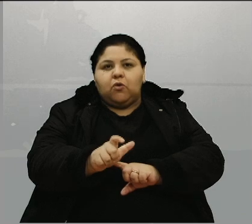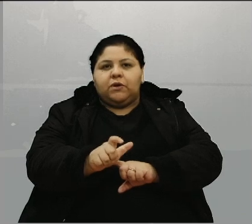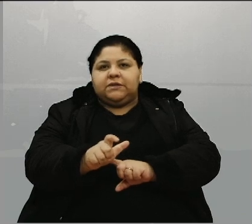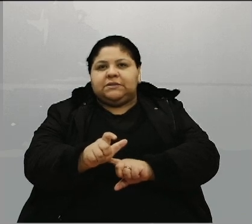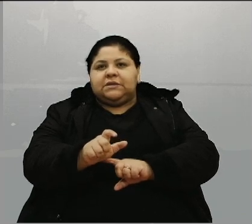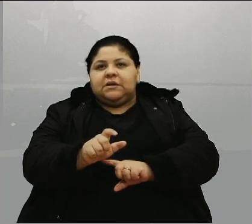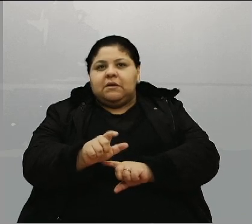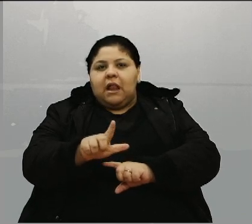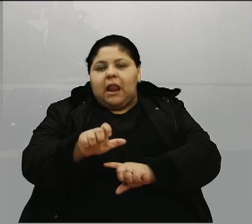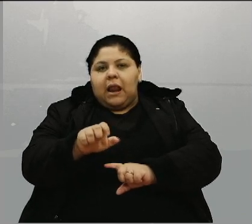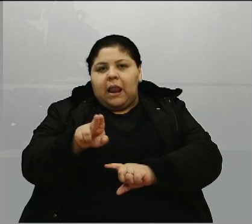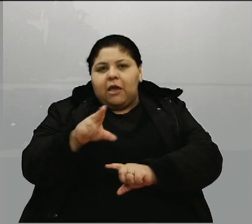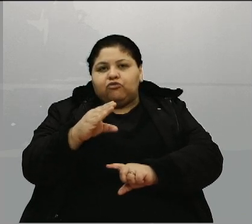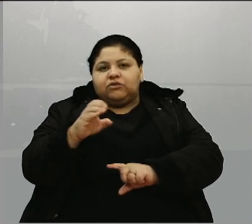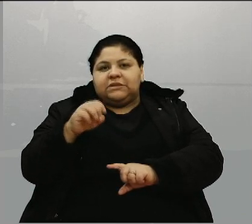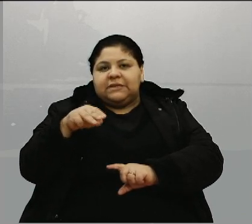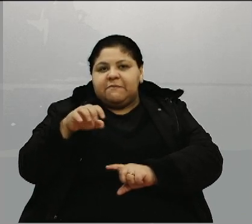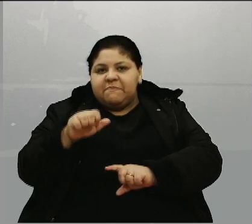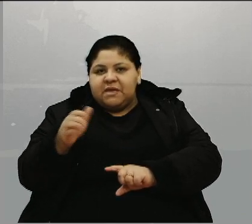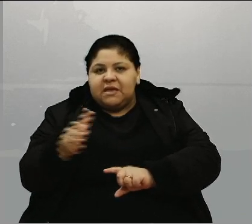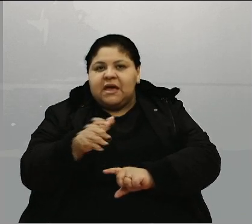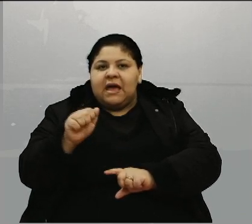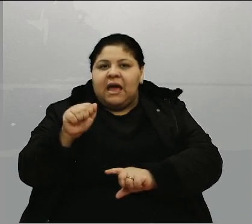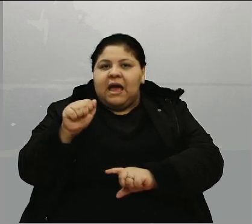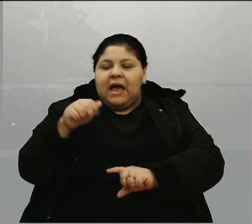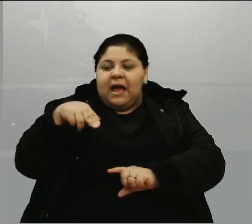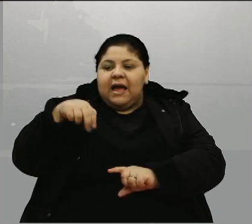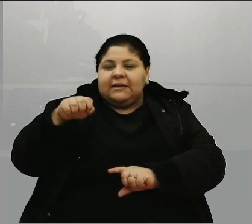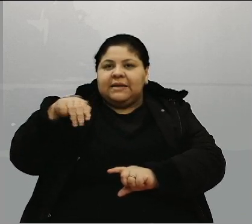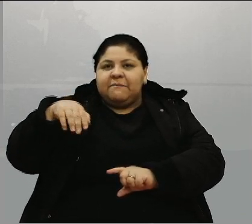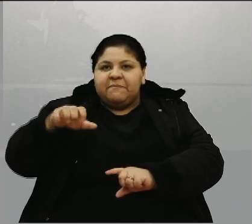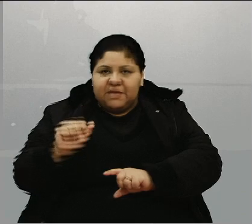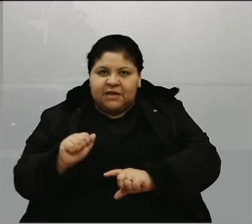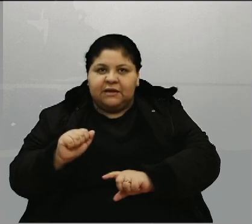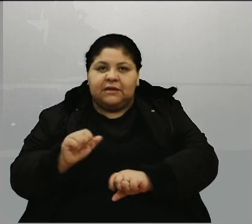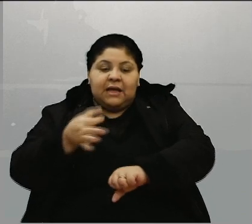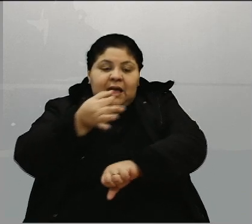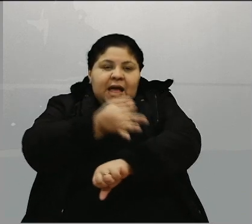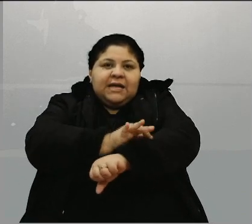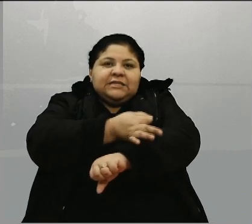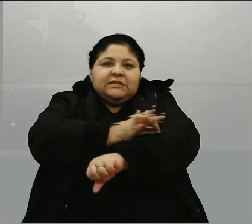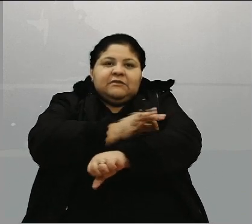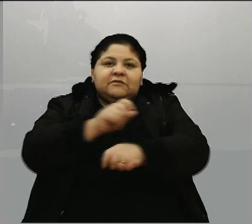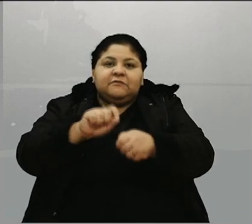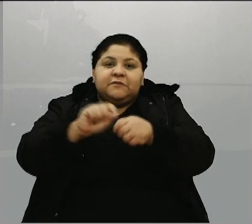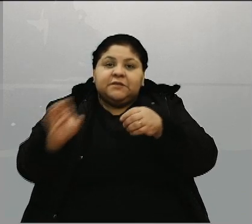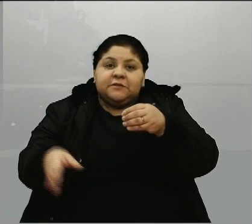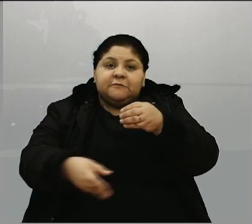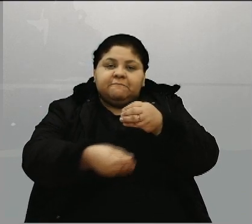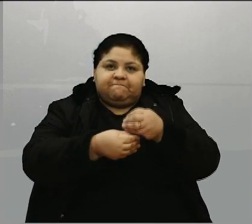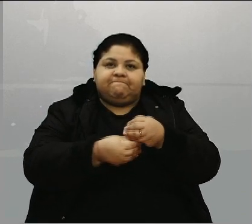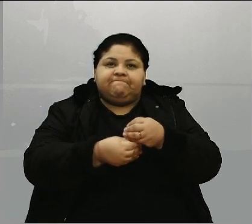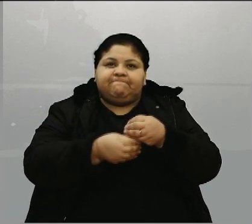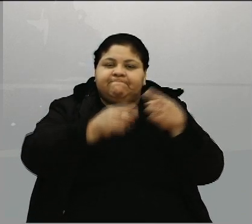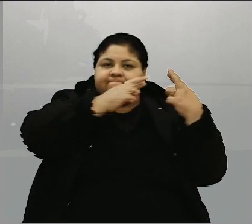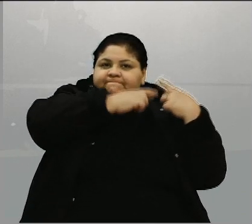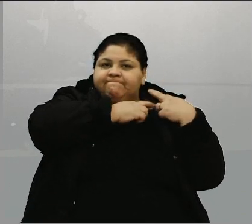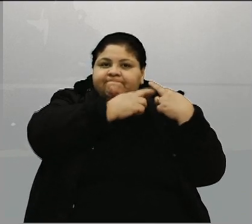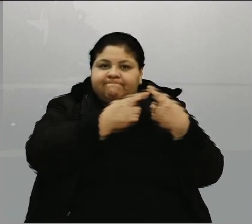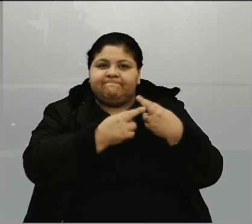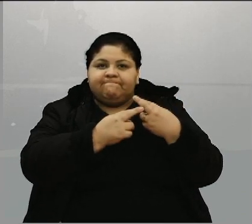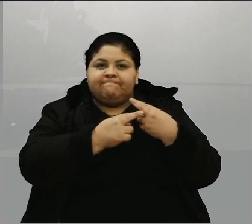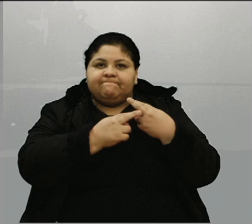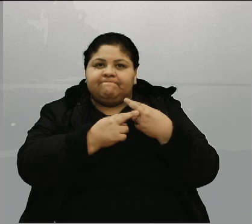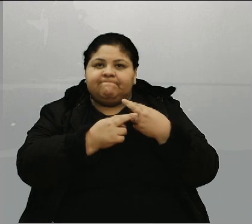né, essa produção de plaquetas. As plaquetas, elas são componentes do sangue responsáveis pela